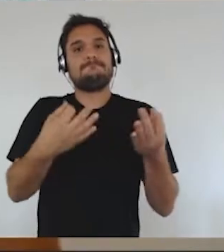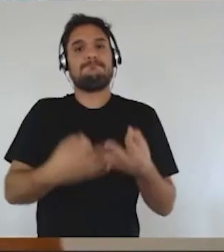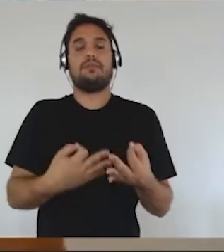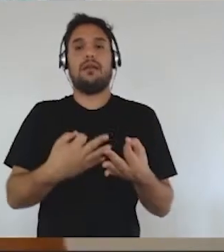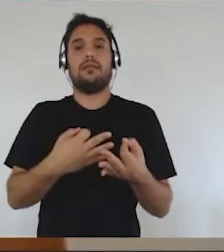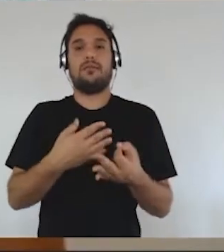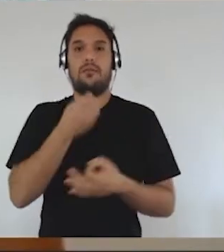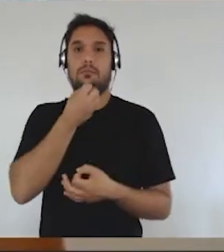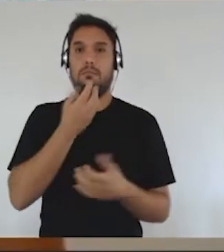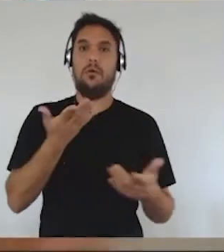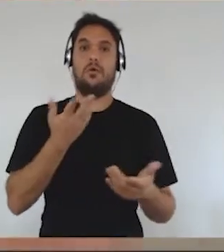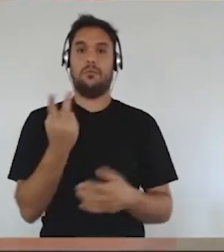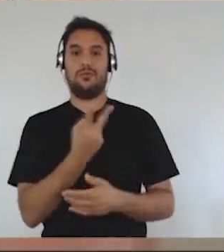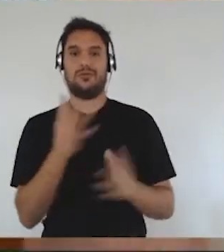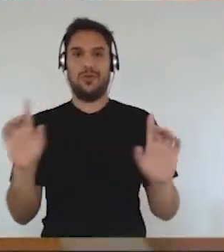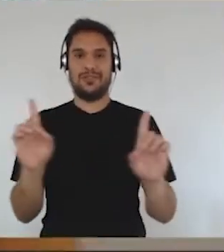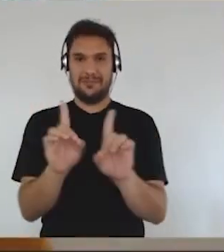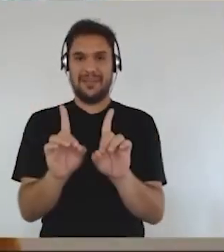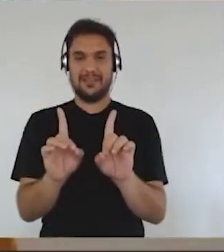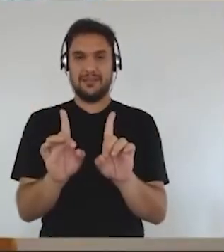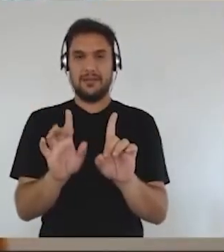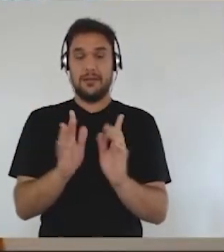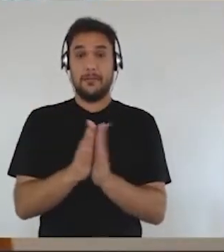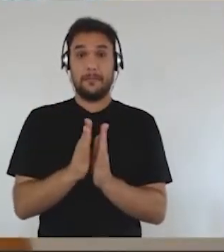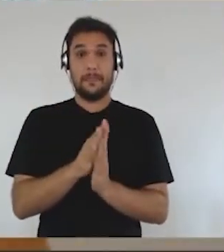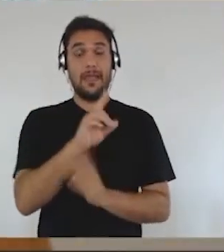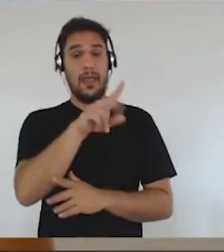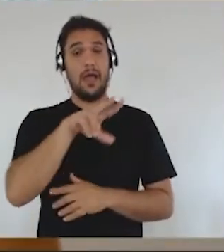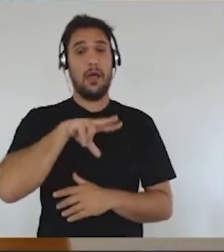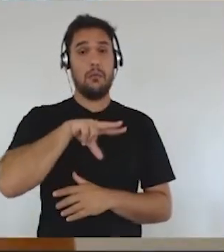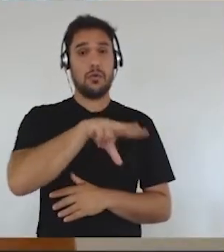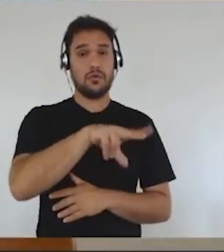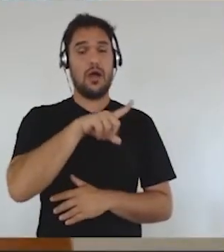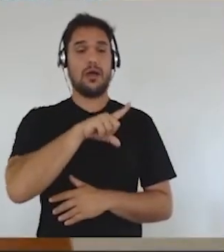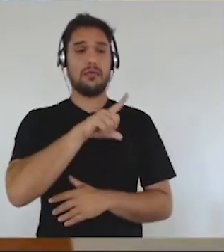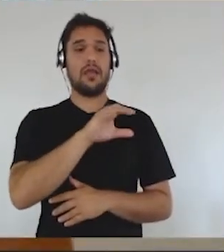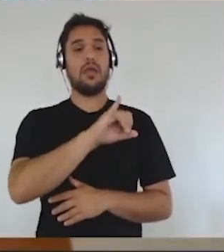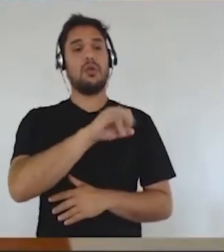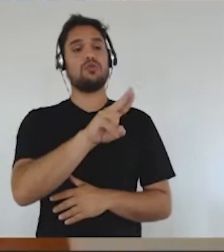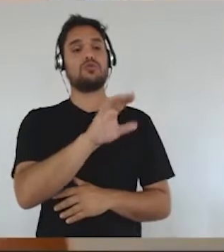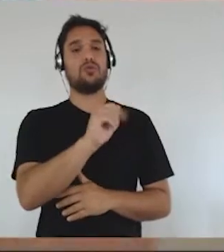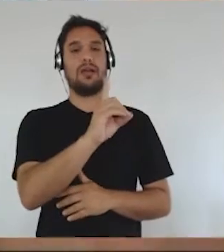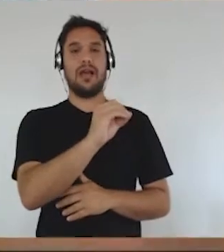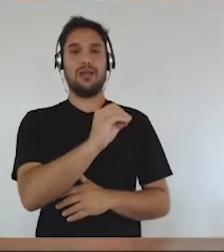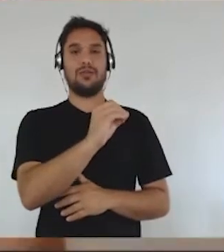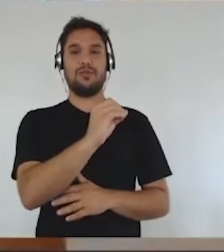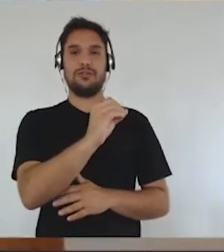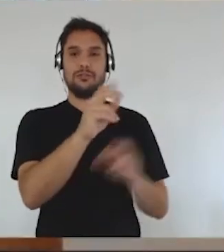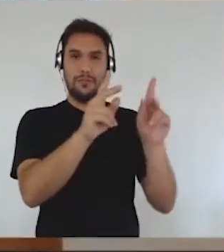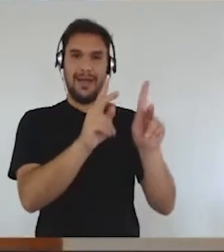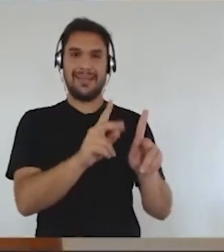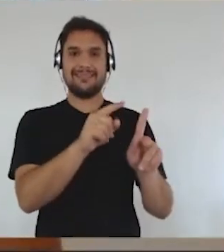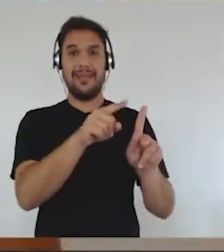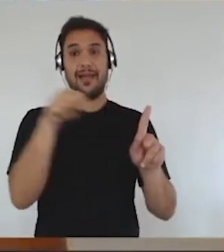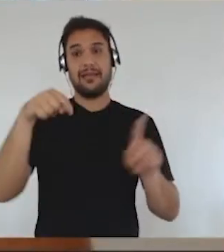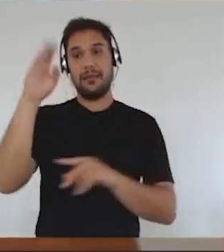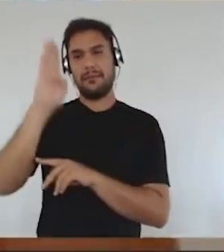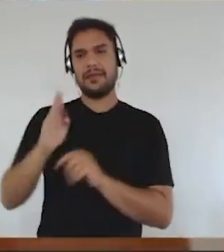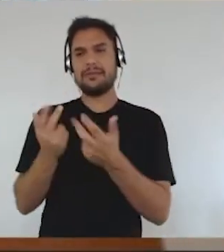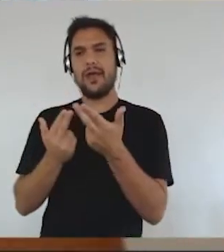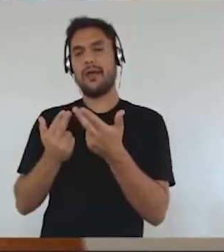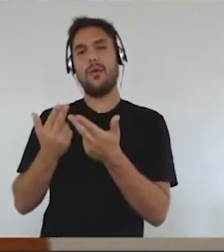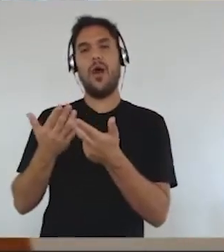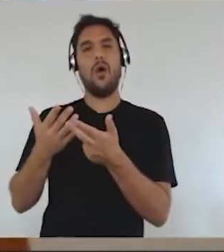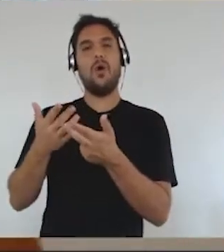e eficiente. Só um parêntese, em Portugal existem os julgados de paz, que aqui no Brasil representam os juizados de